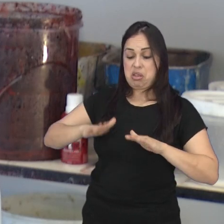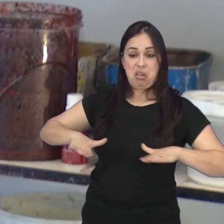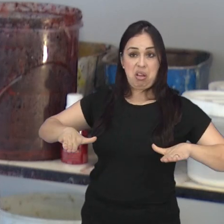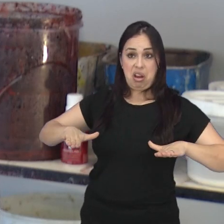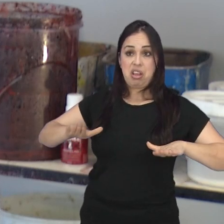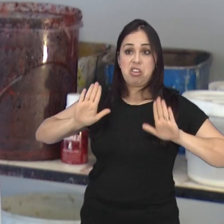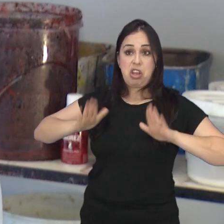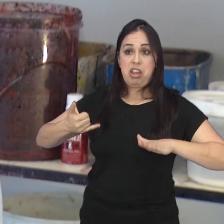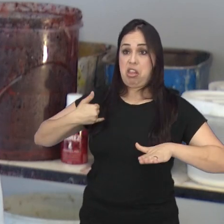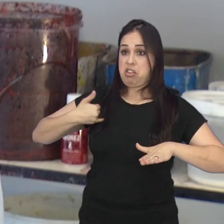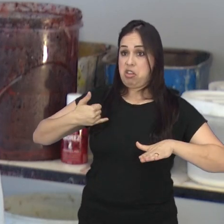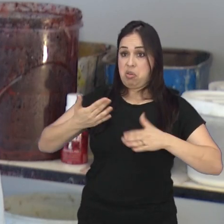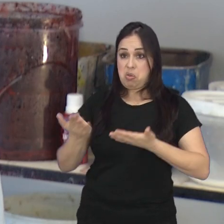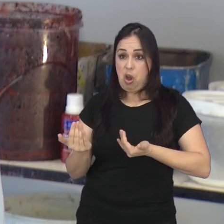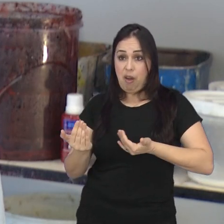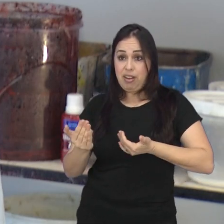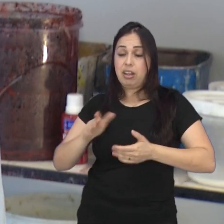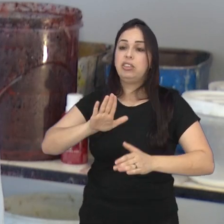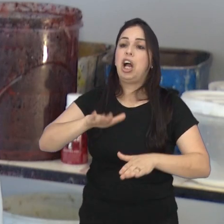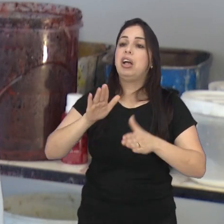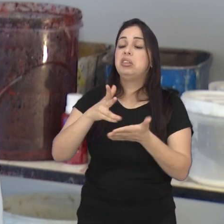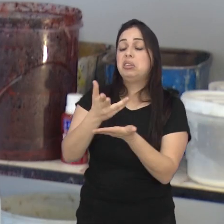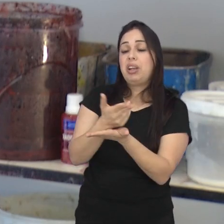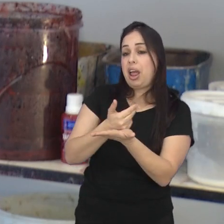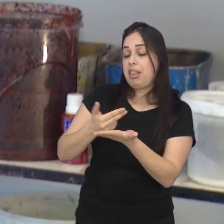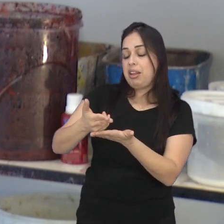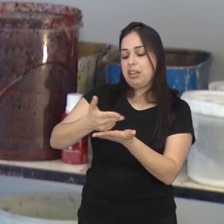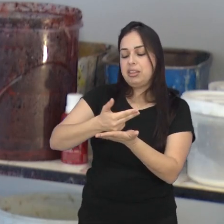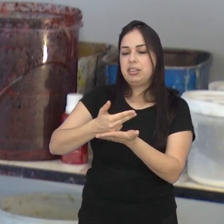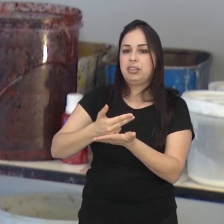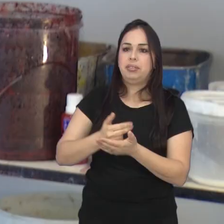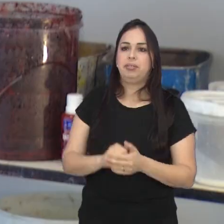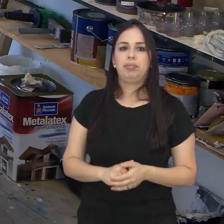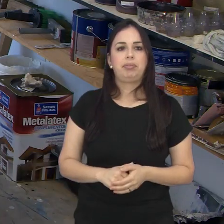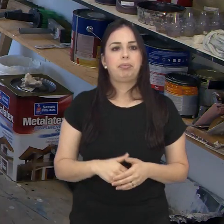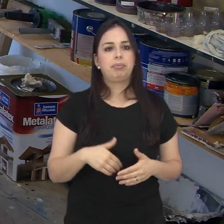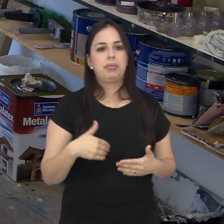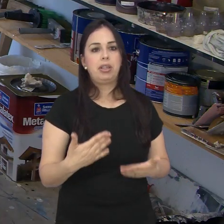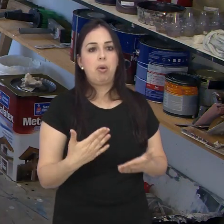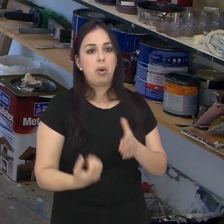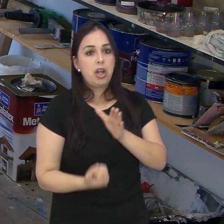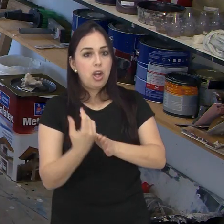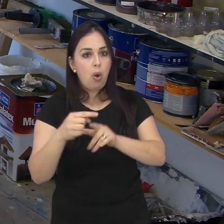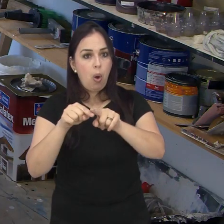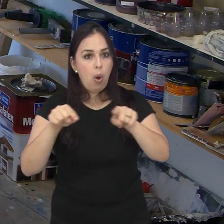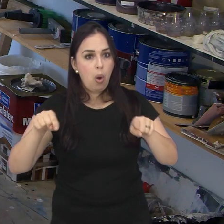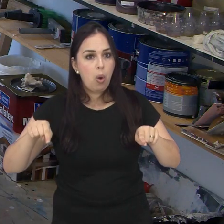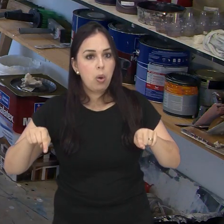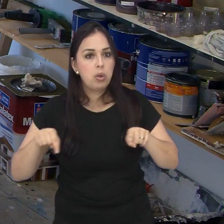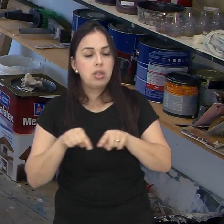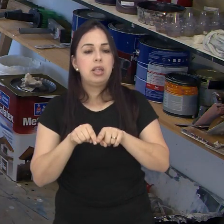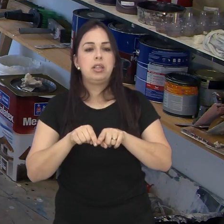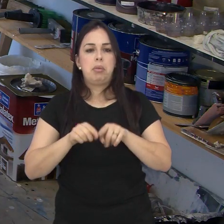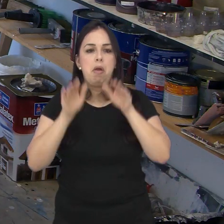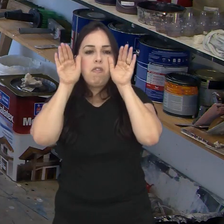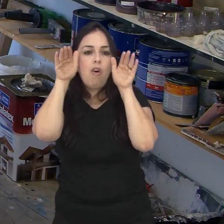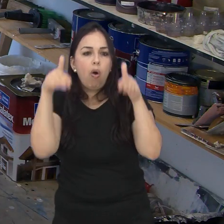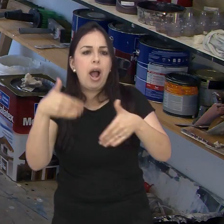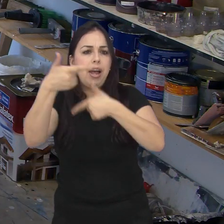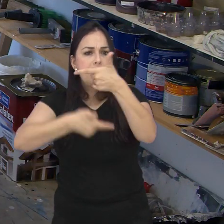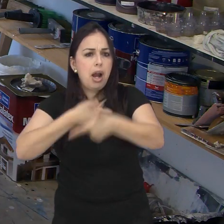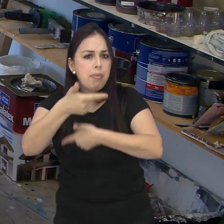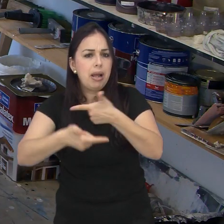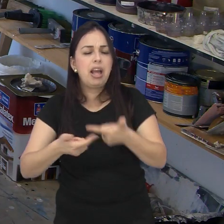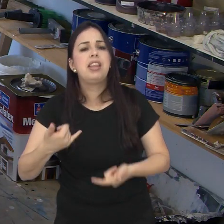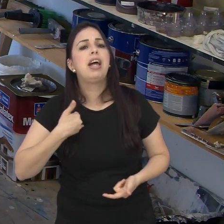desde criança, né? Então, posso dizer que... Quando você resolveu fazer esse ateliê e realmente aplicar e se dedicar,